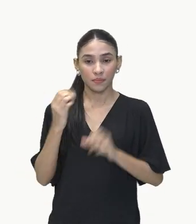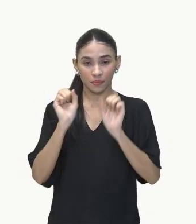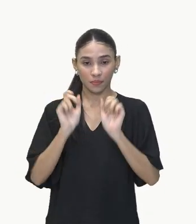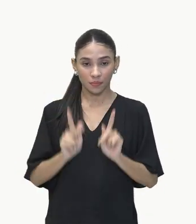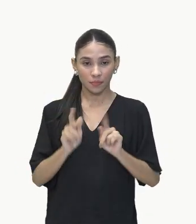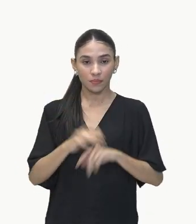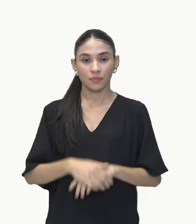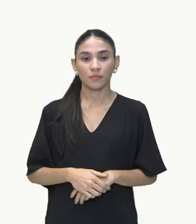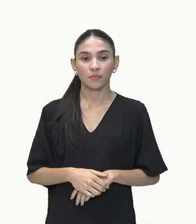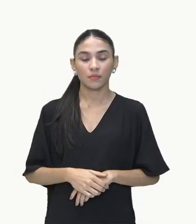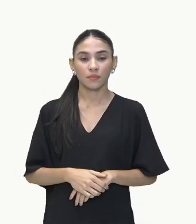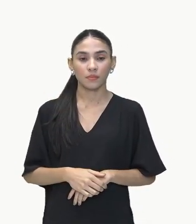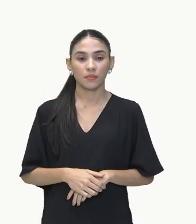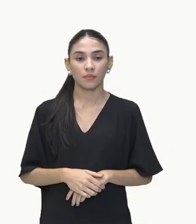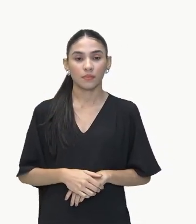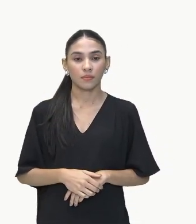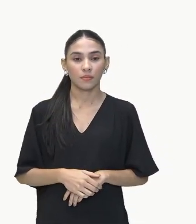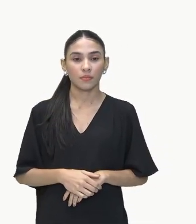correto?